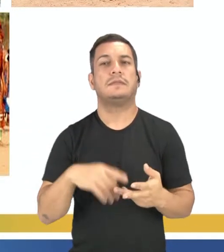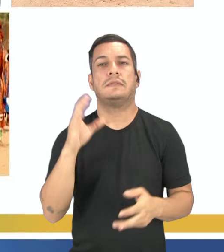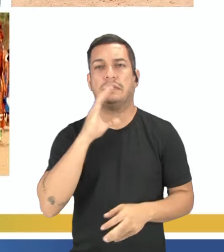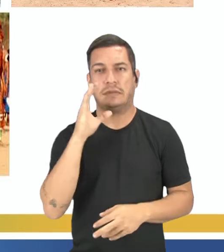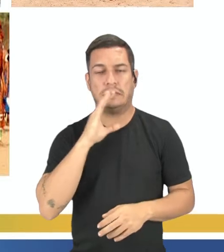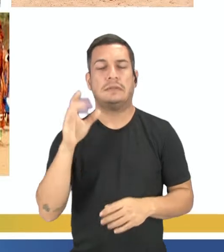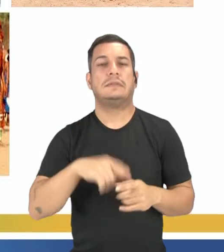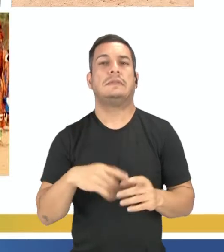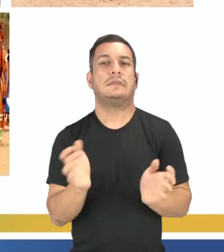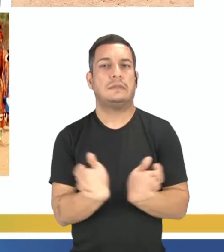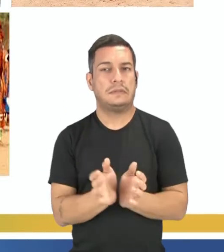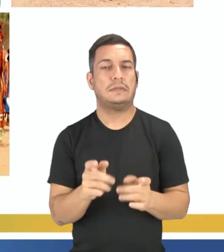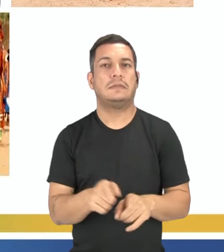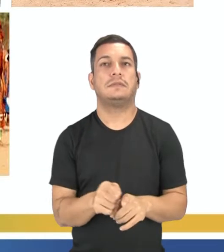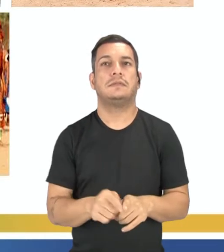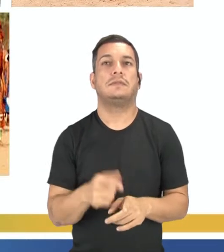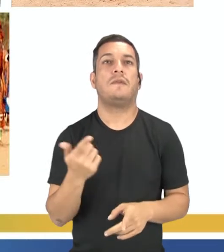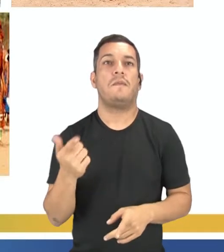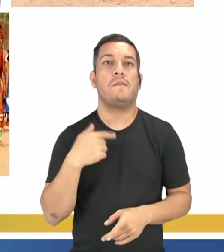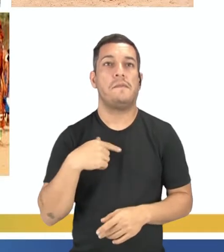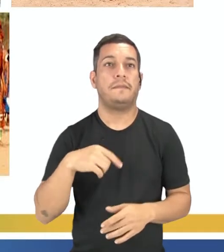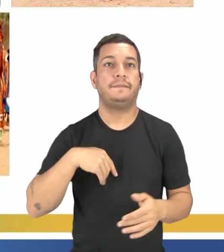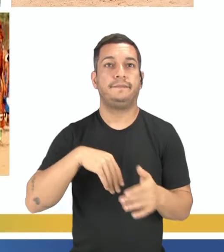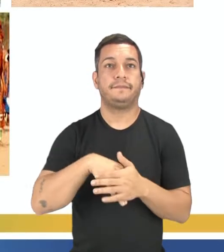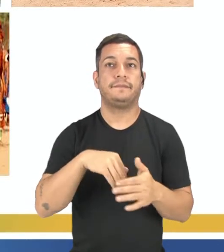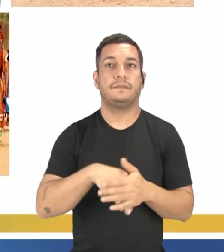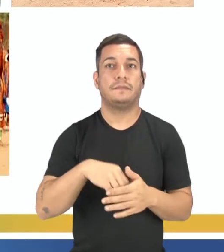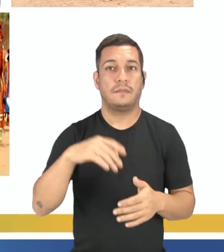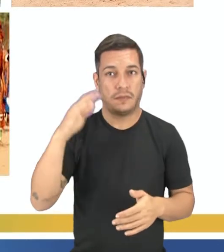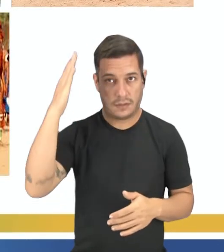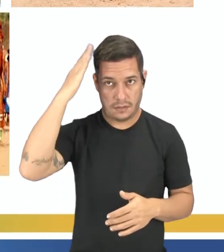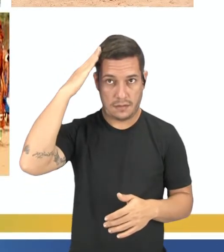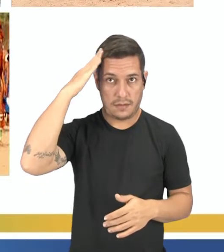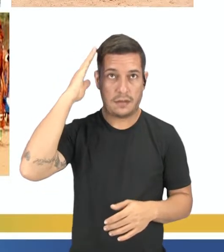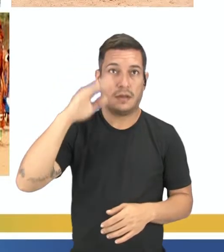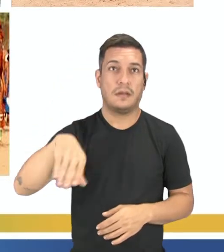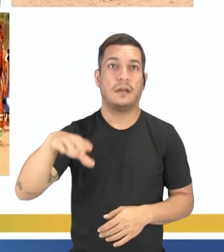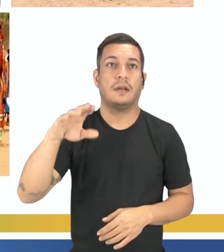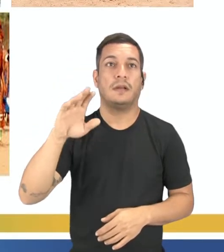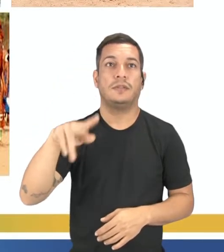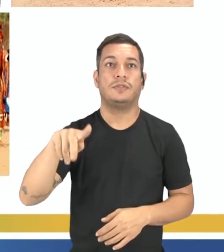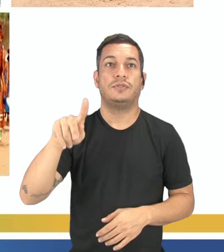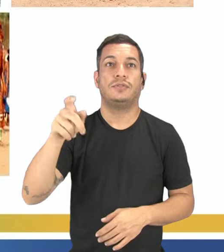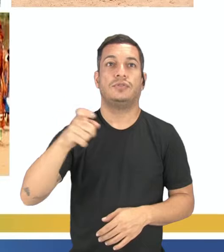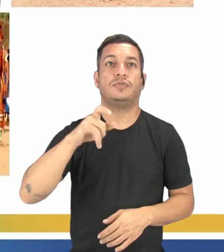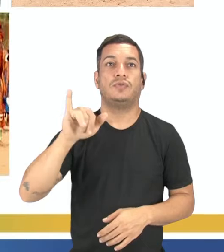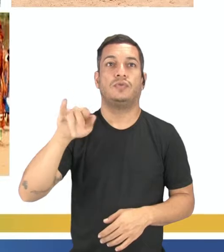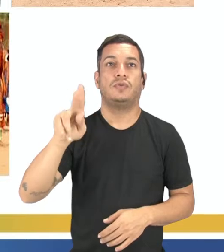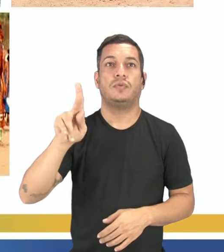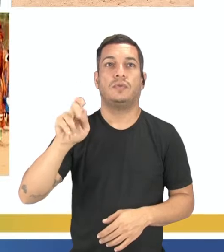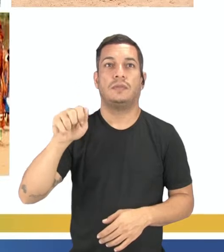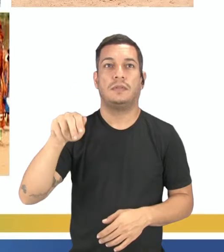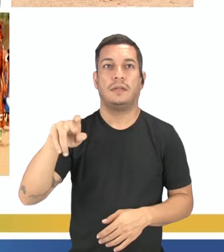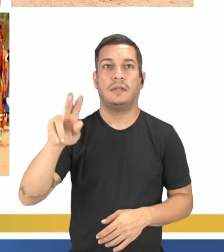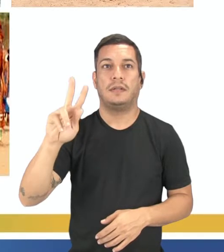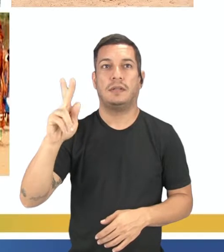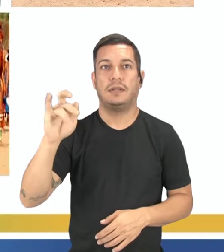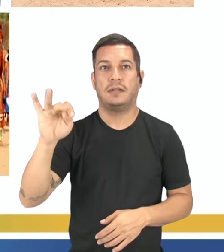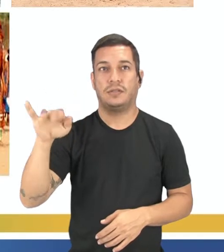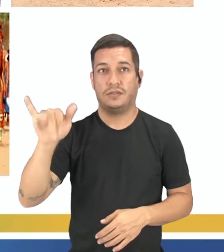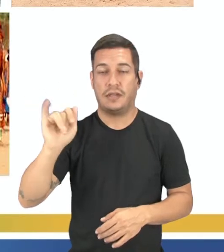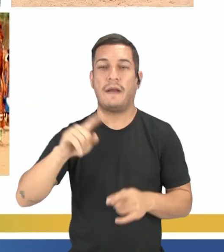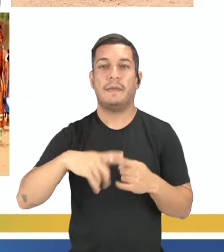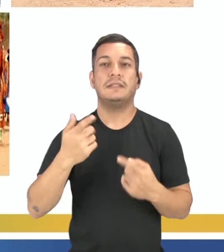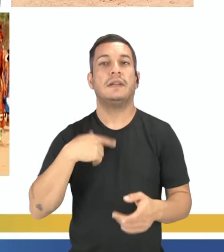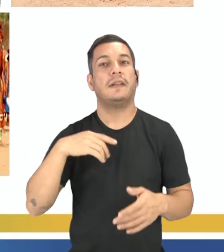conjunto, trabalha equipe, tá? A gente tem também o futebol de cabeça, que é o It, é um nomezinho até mais